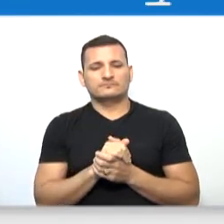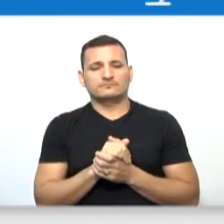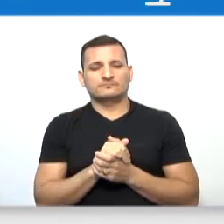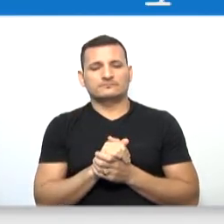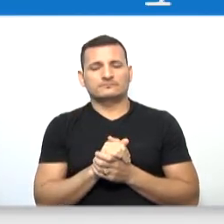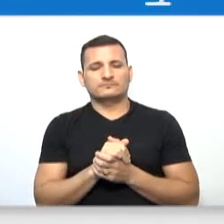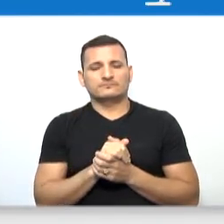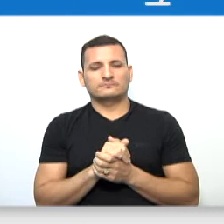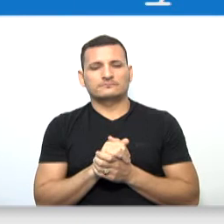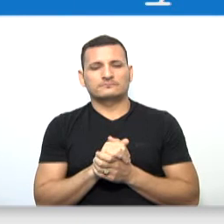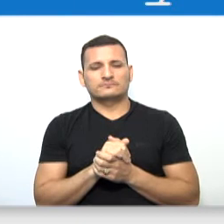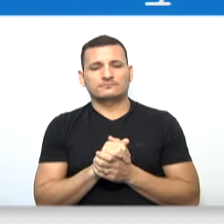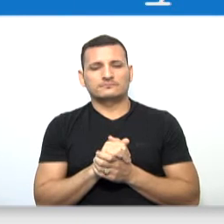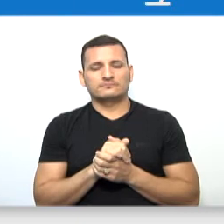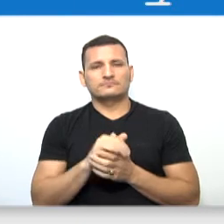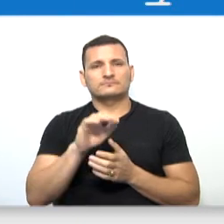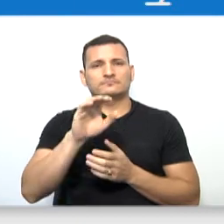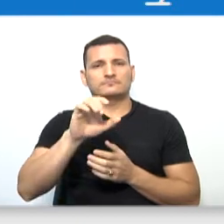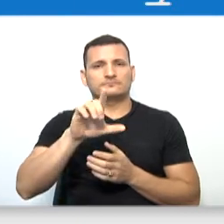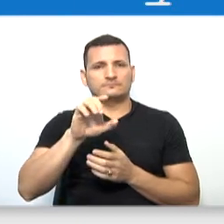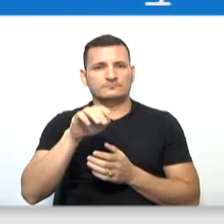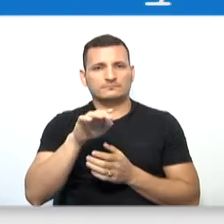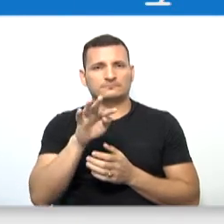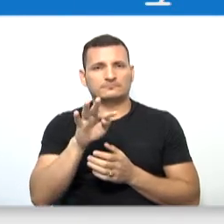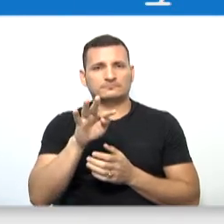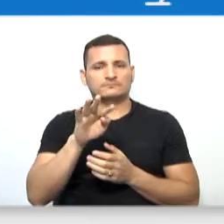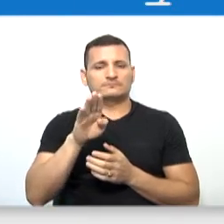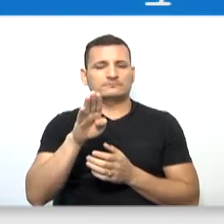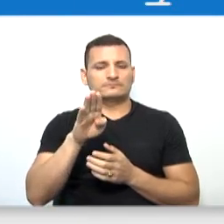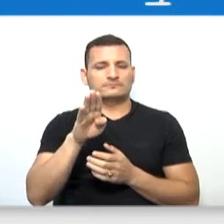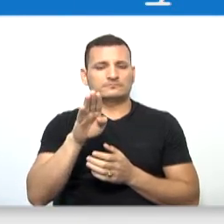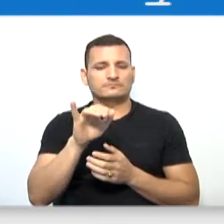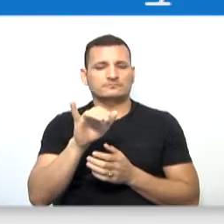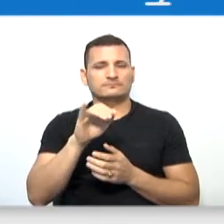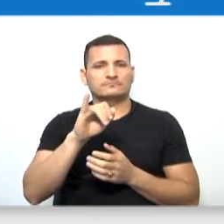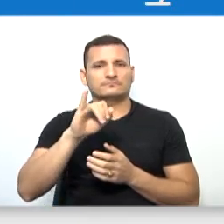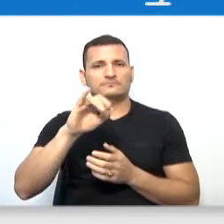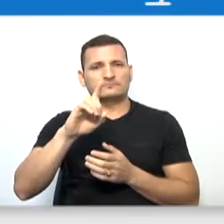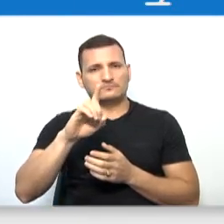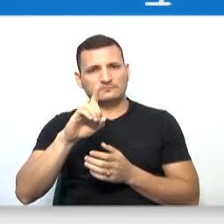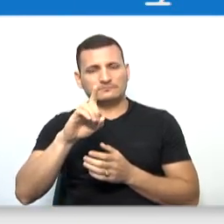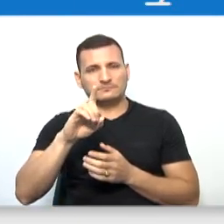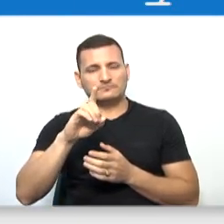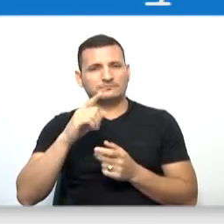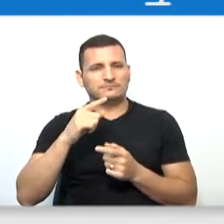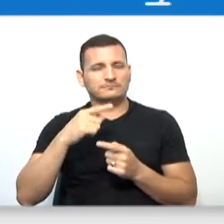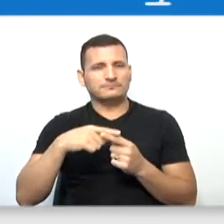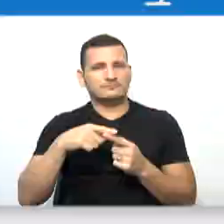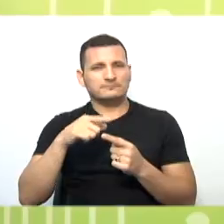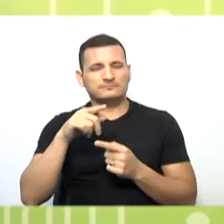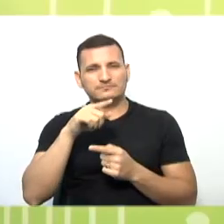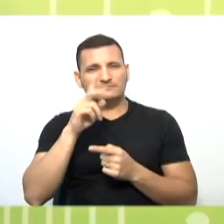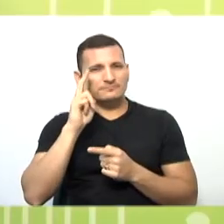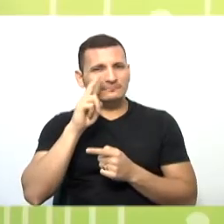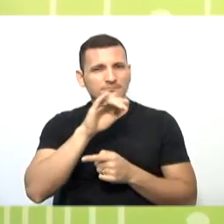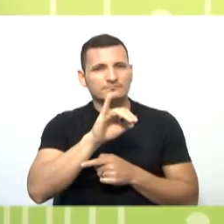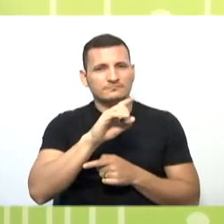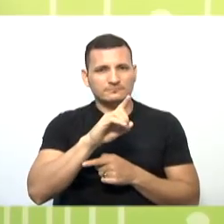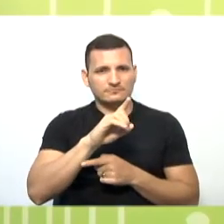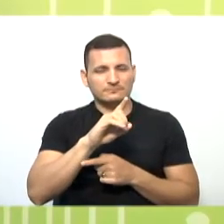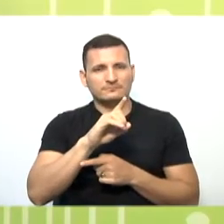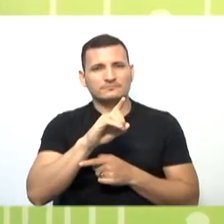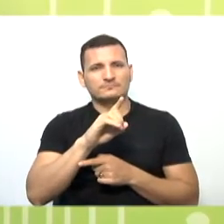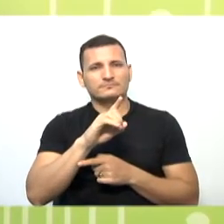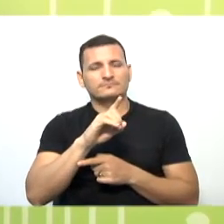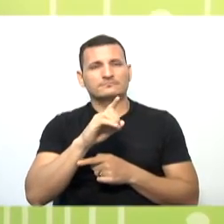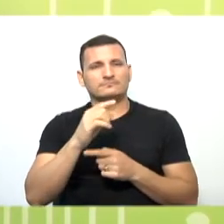by ID. Por isso que eu coloquei o nome lá da lâmpada, by ID. Lembra que eu coloquei ID